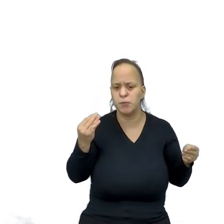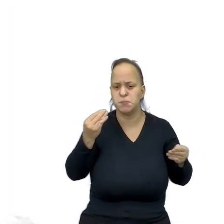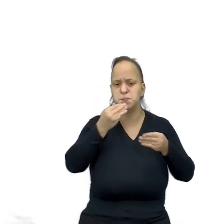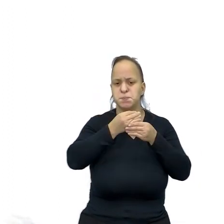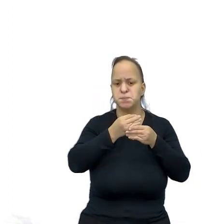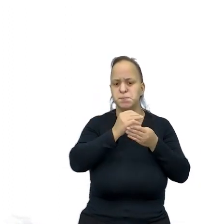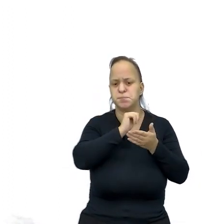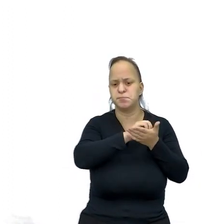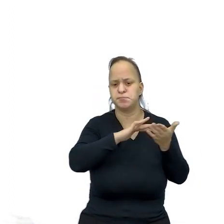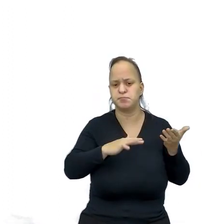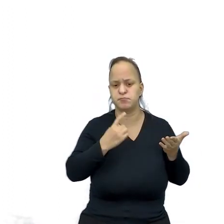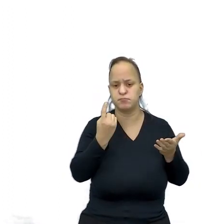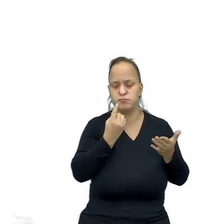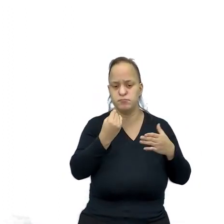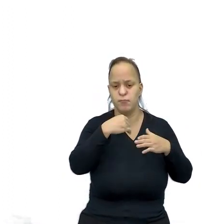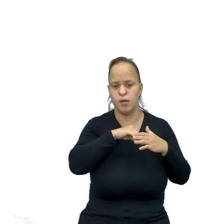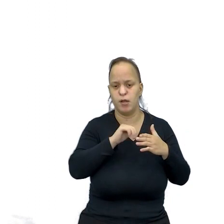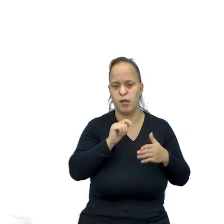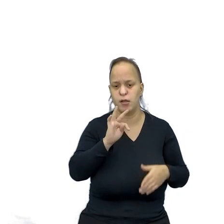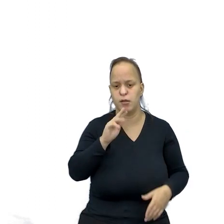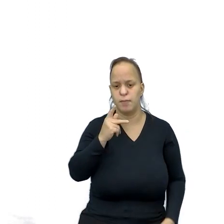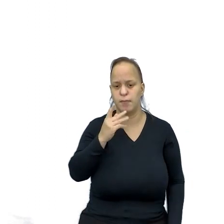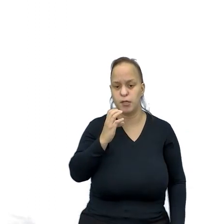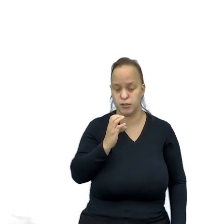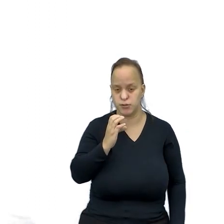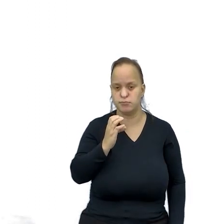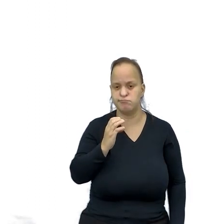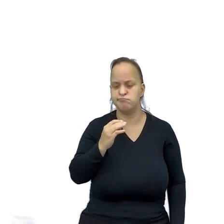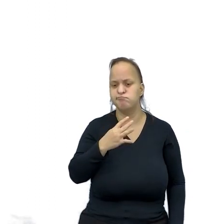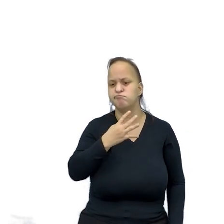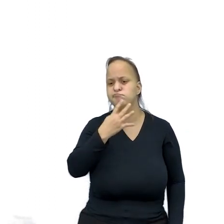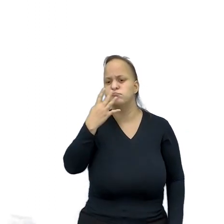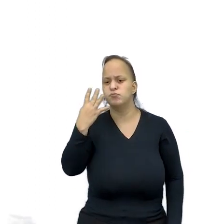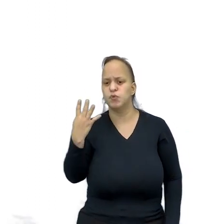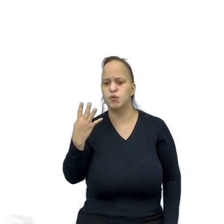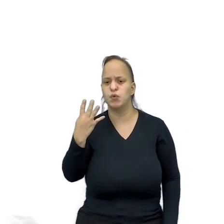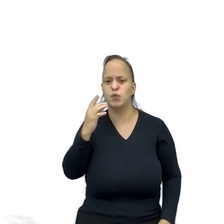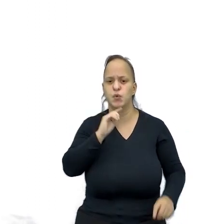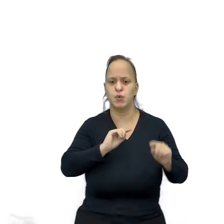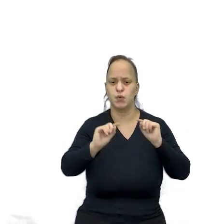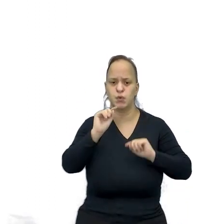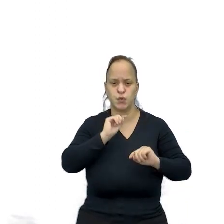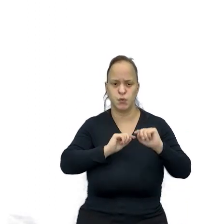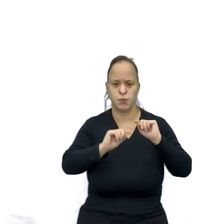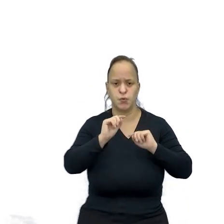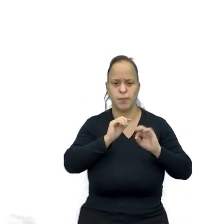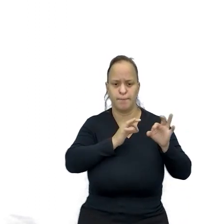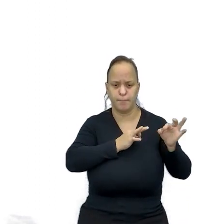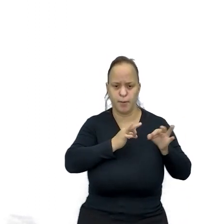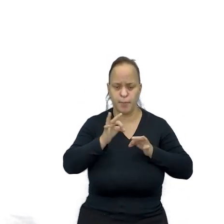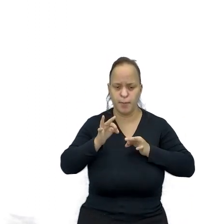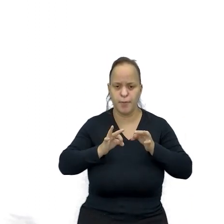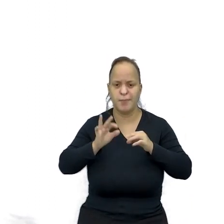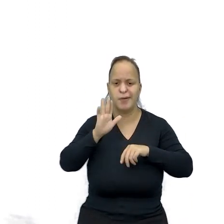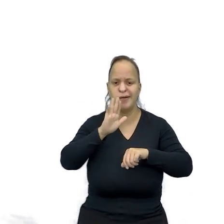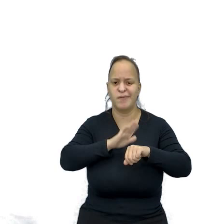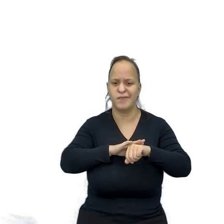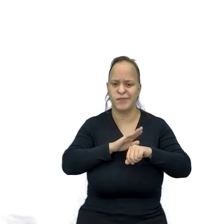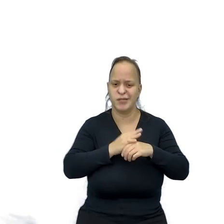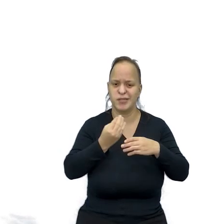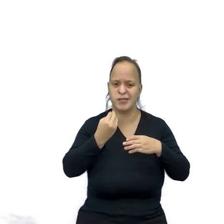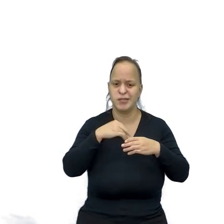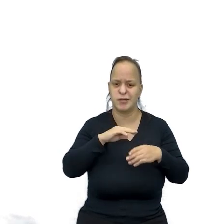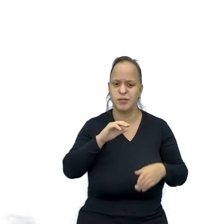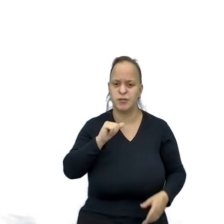atividade 1, no ATPC. E o quarto momento, elaborar o planejamento na ATPC, observando os